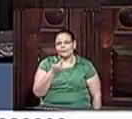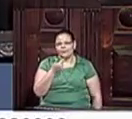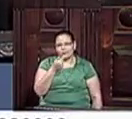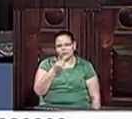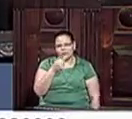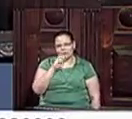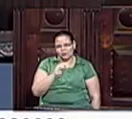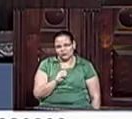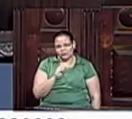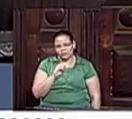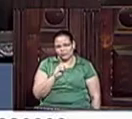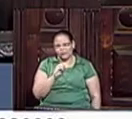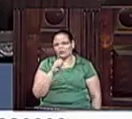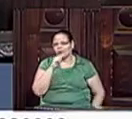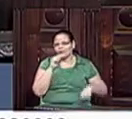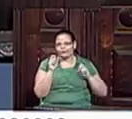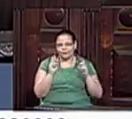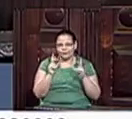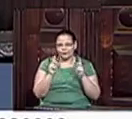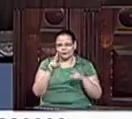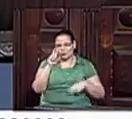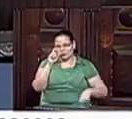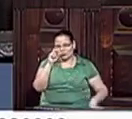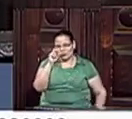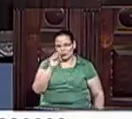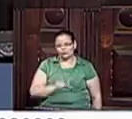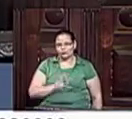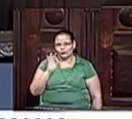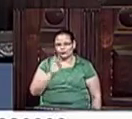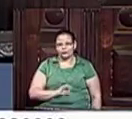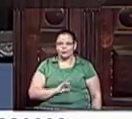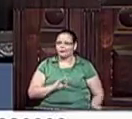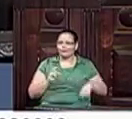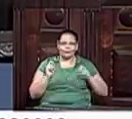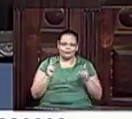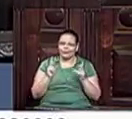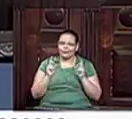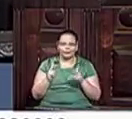esse de venda foi para o espaço. Talvez a gente